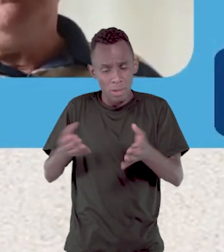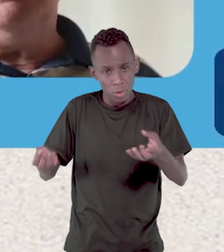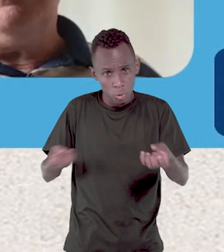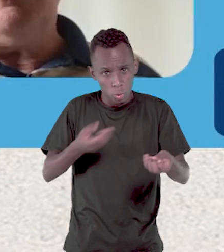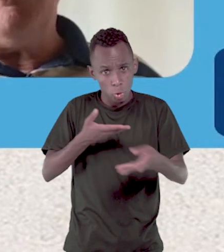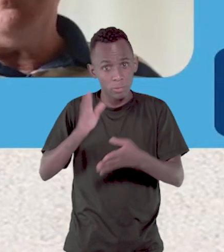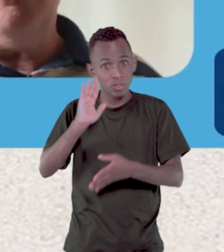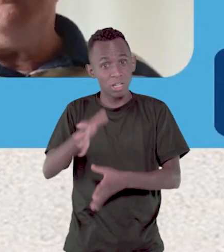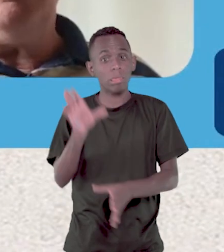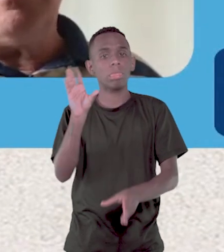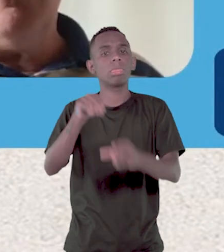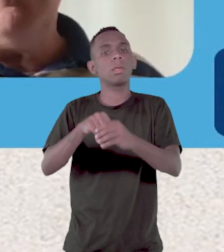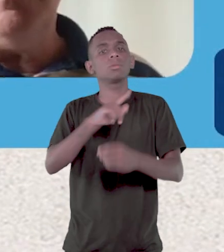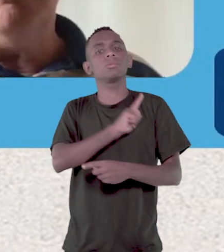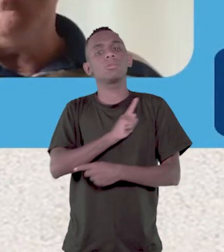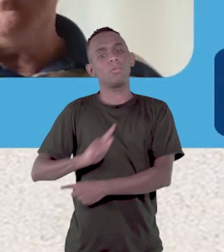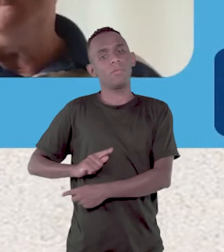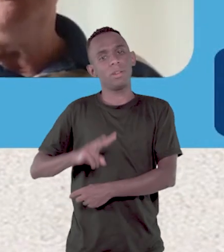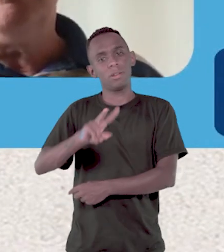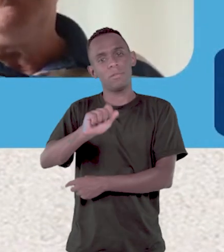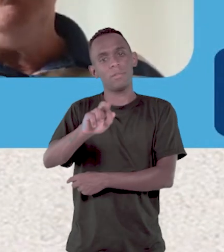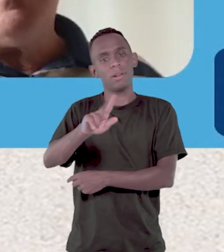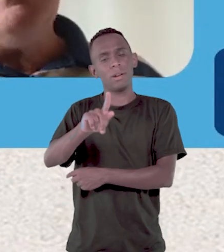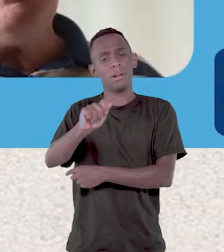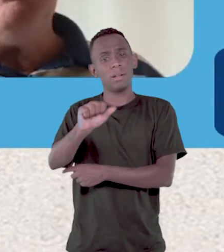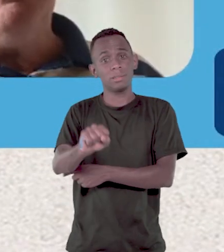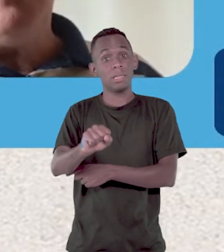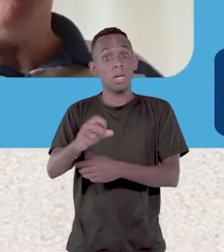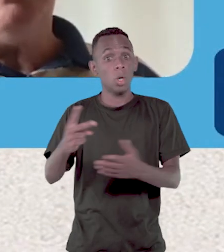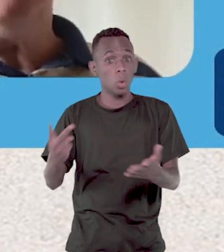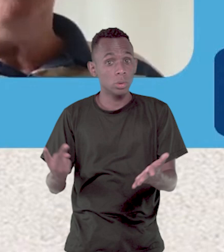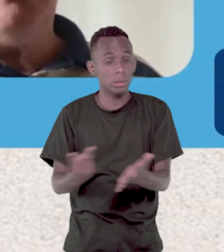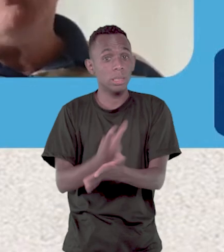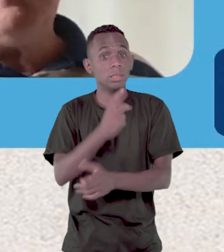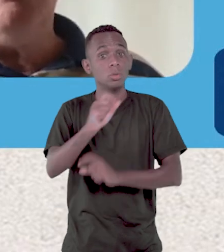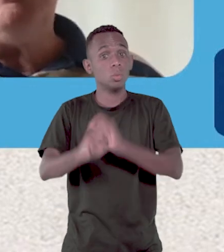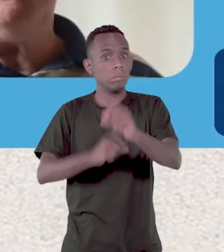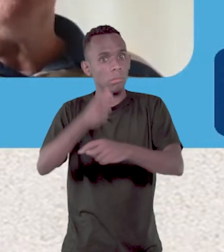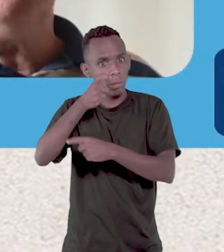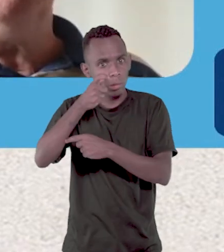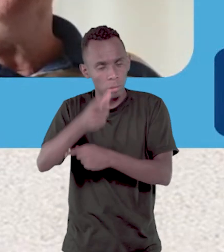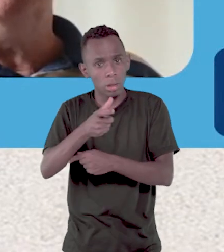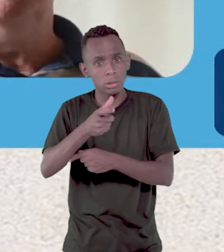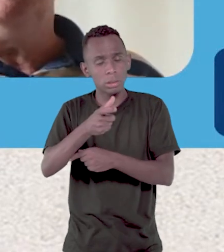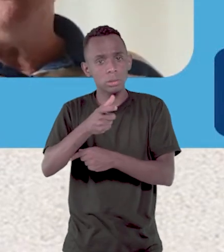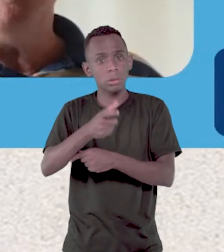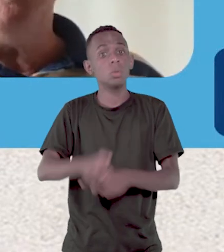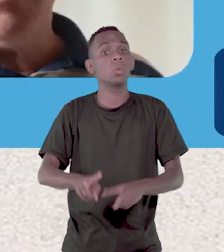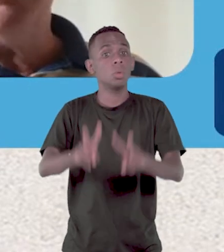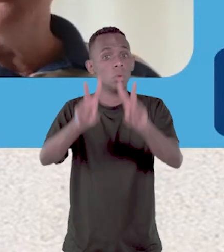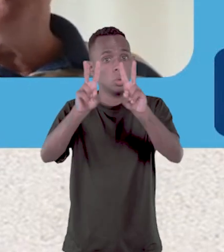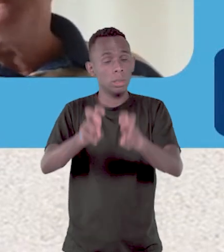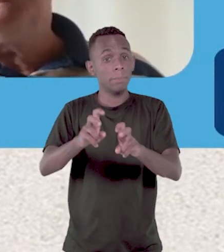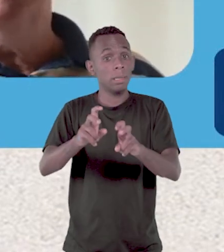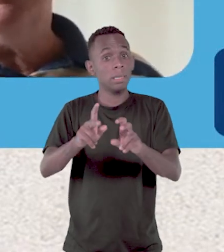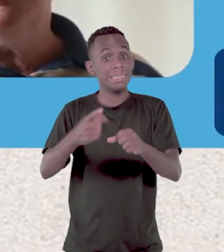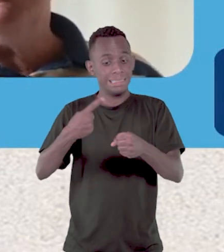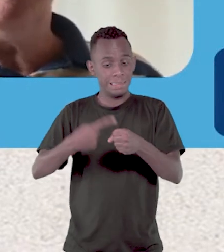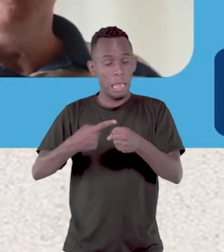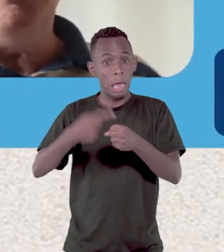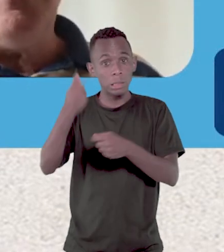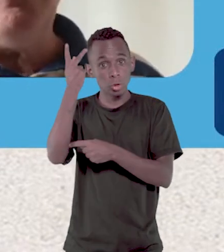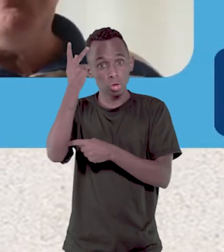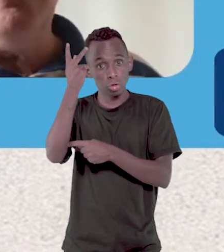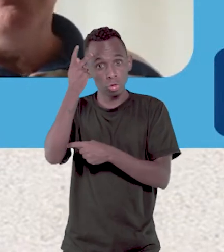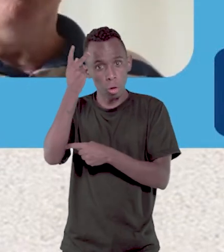incorporado no governo Vargas. E aí acontece uma coisa muito interessante, que é o fato de